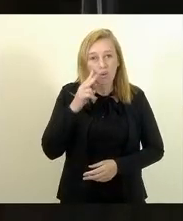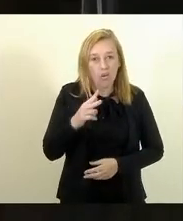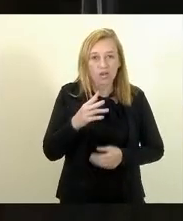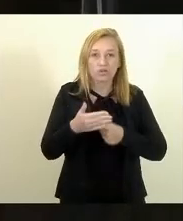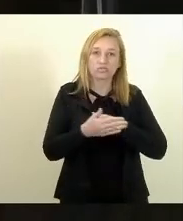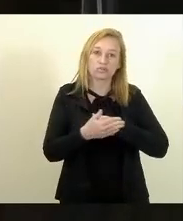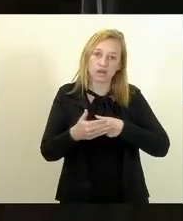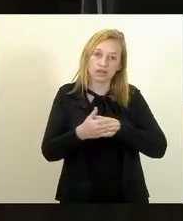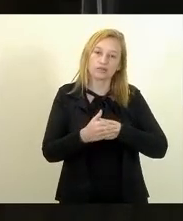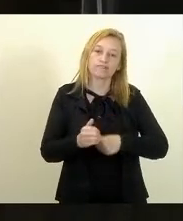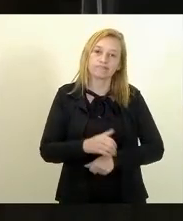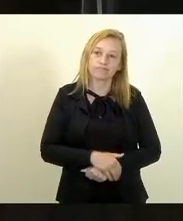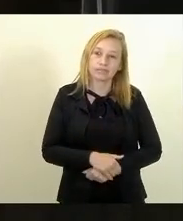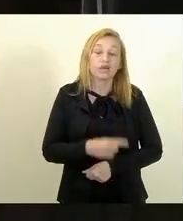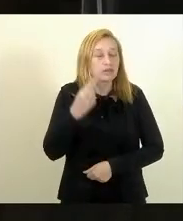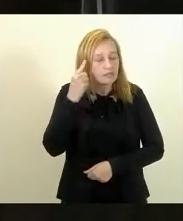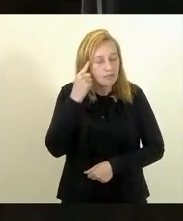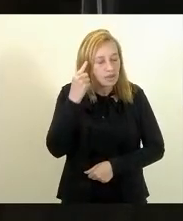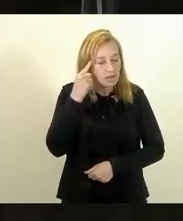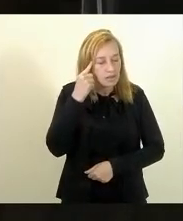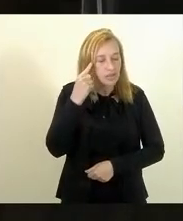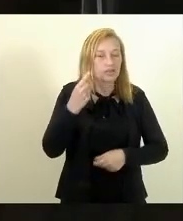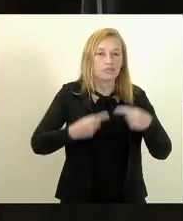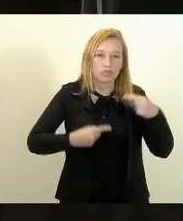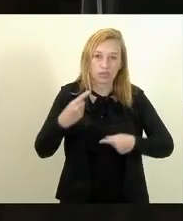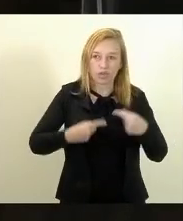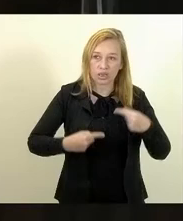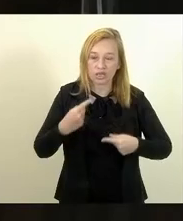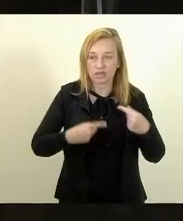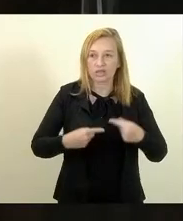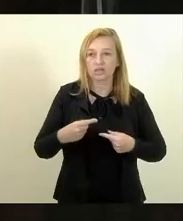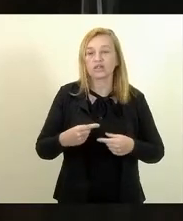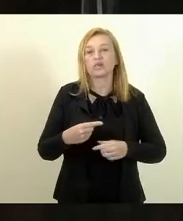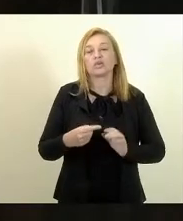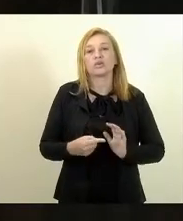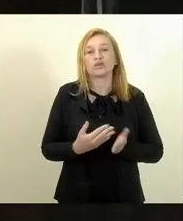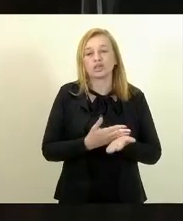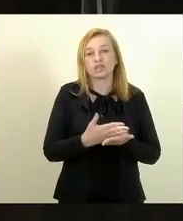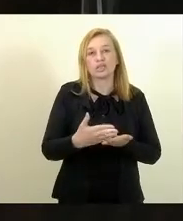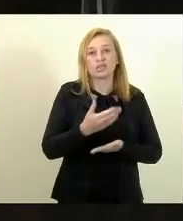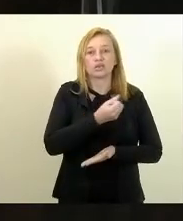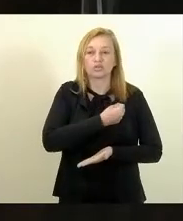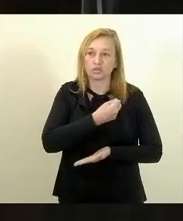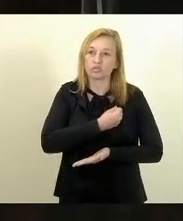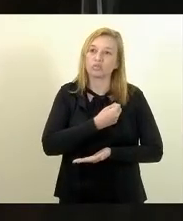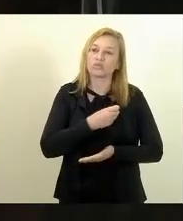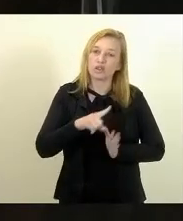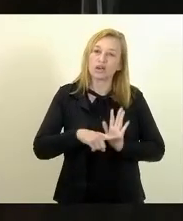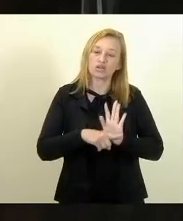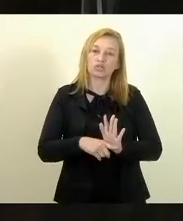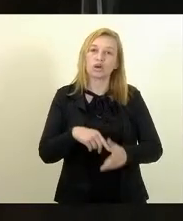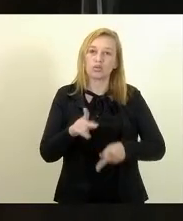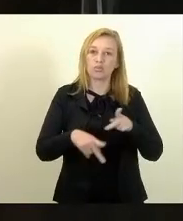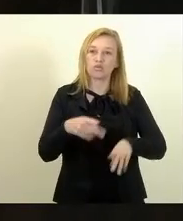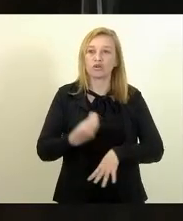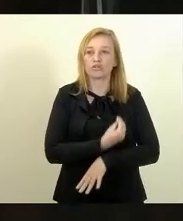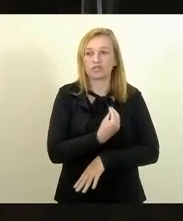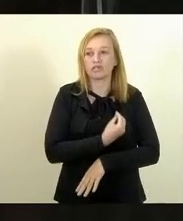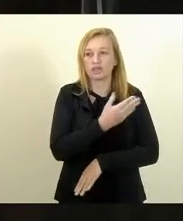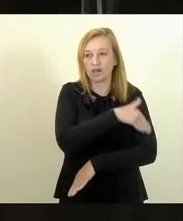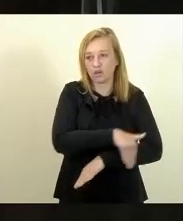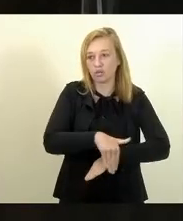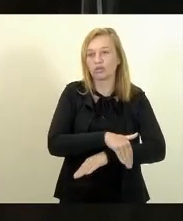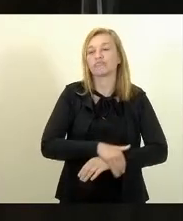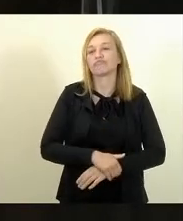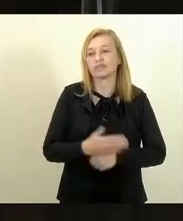atenção e pensem em políticas, a partir desses números, que venham atender essa população que